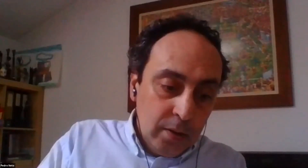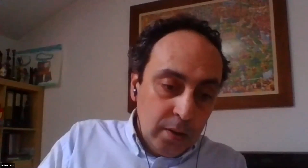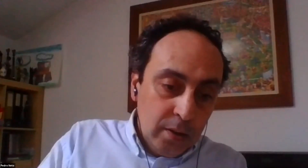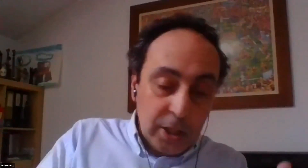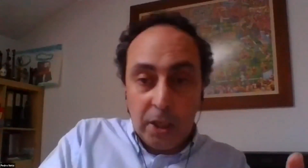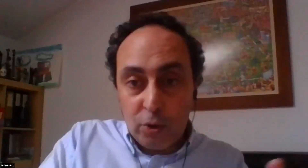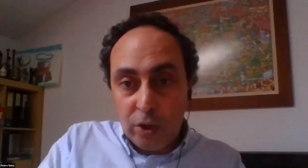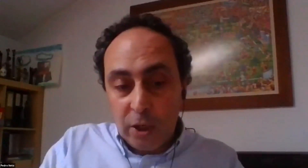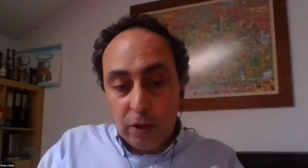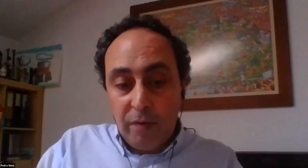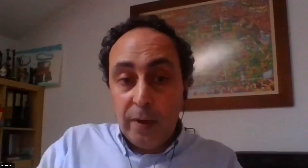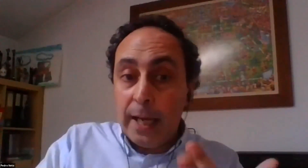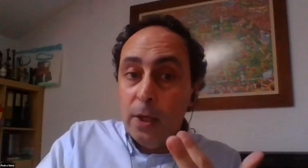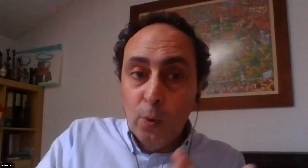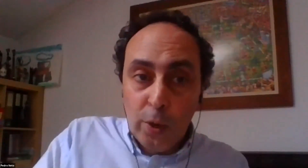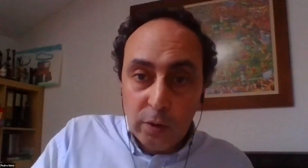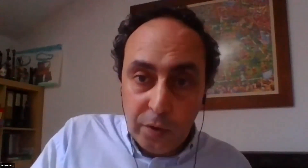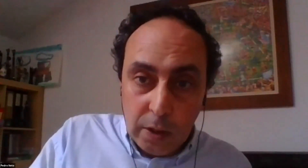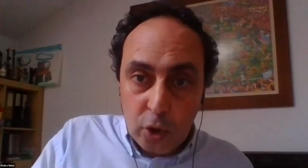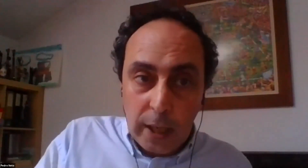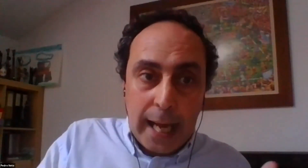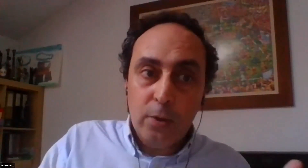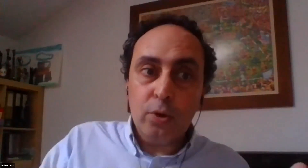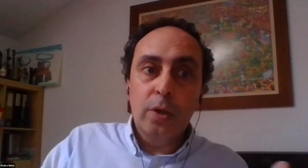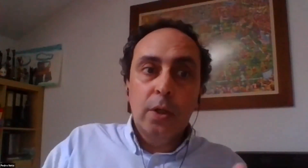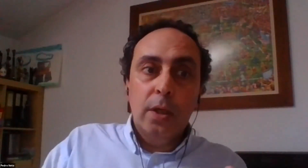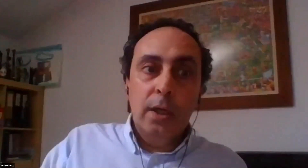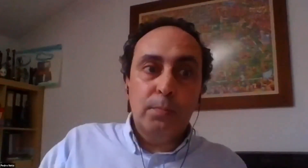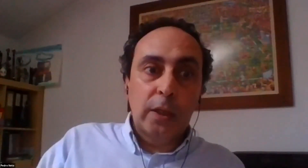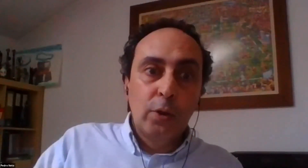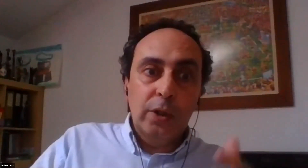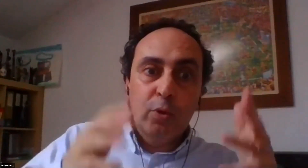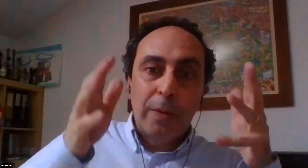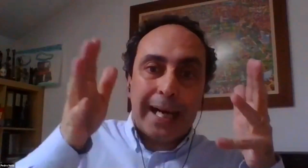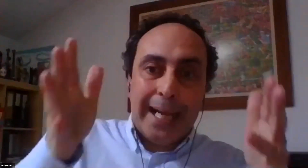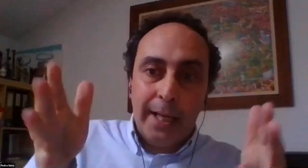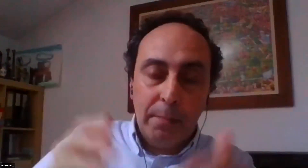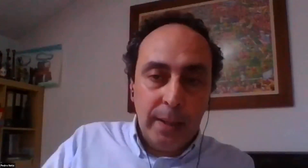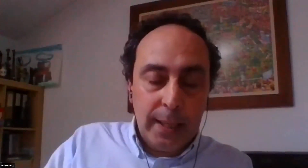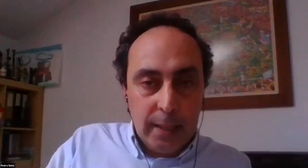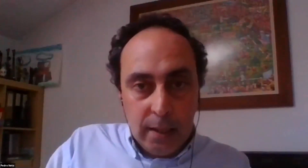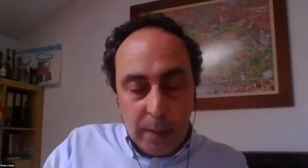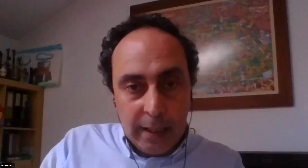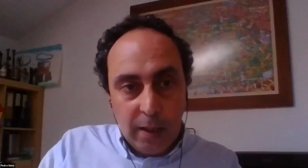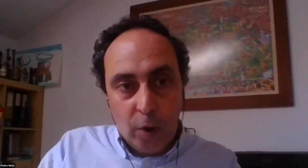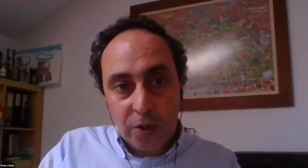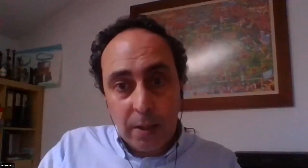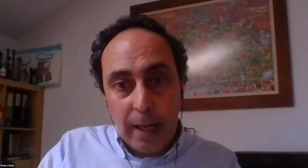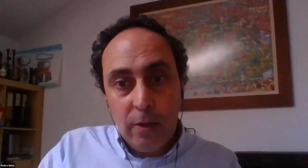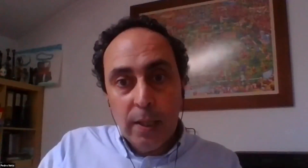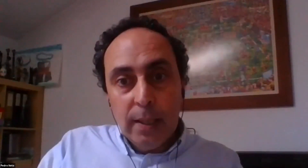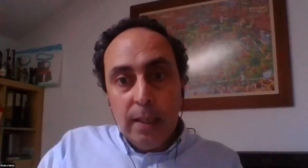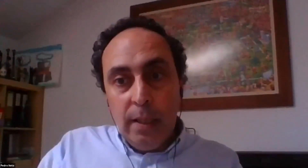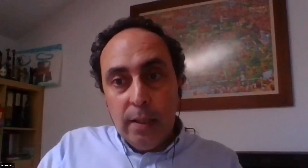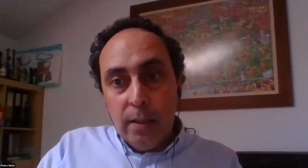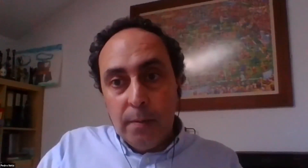efetivamente as redes sociais que eu estava a falar, o não definirmos horários, portanto não temos uma regra para aquilo que é o nosso